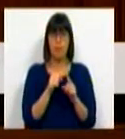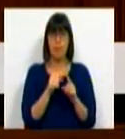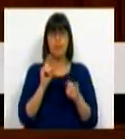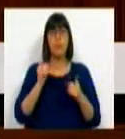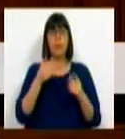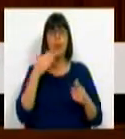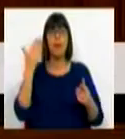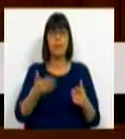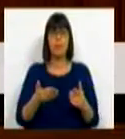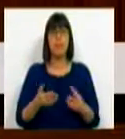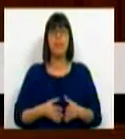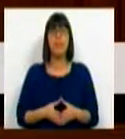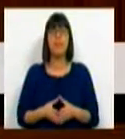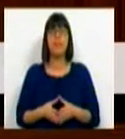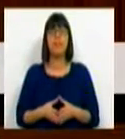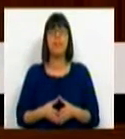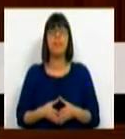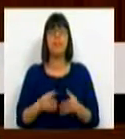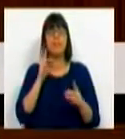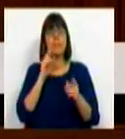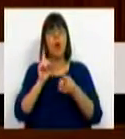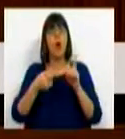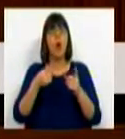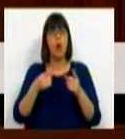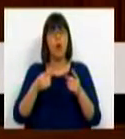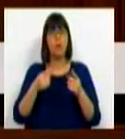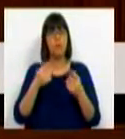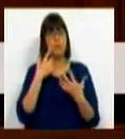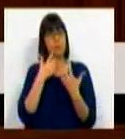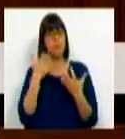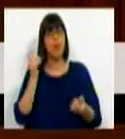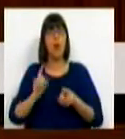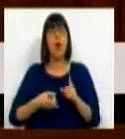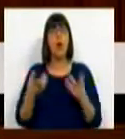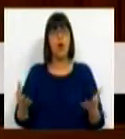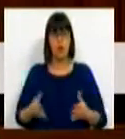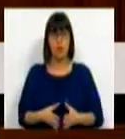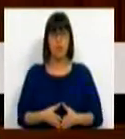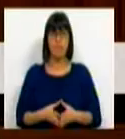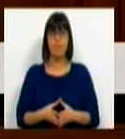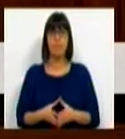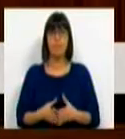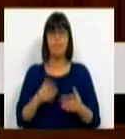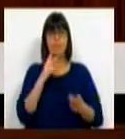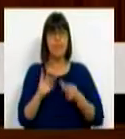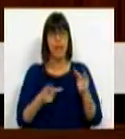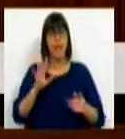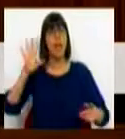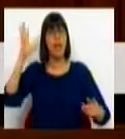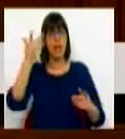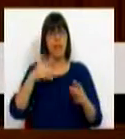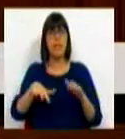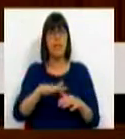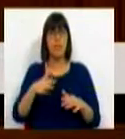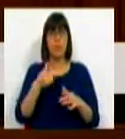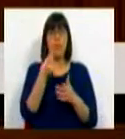que é requerido é, de facto, olhar para aquilo que são as posições significativas e fazer uma análise casuística da